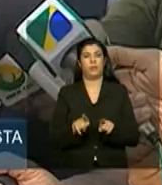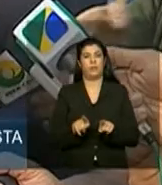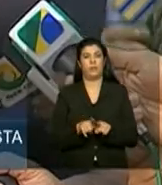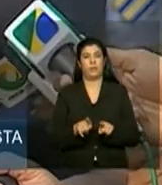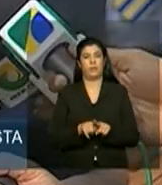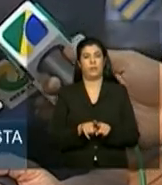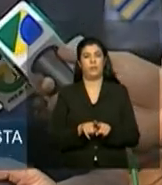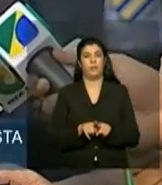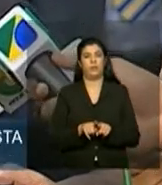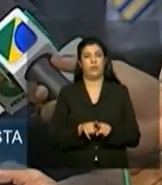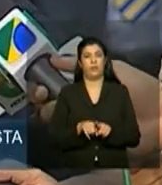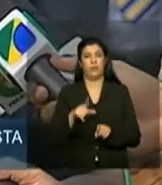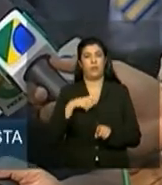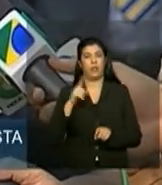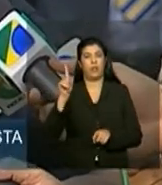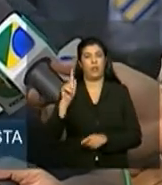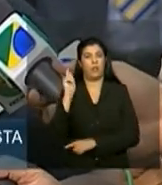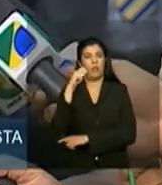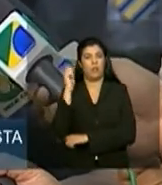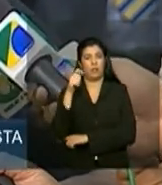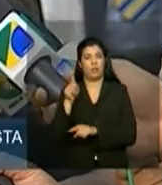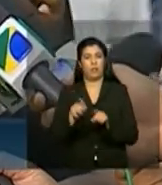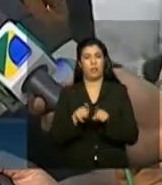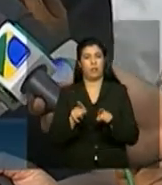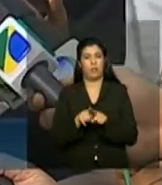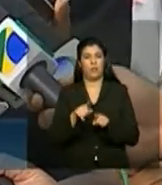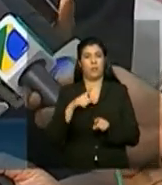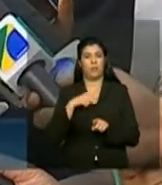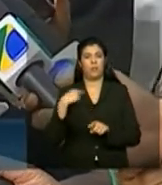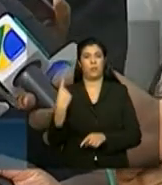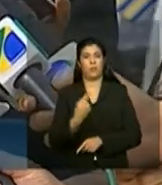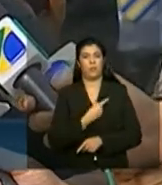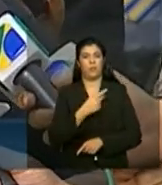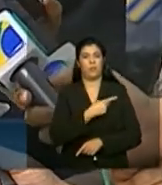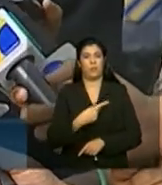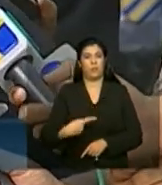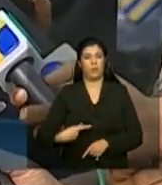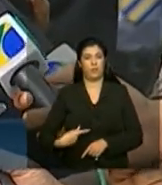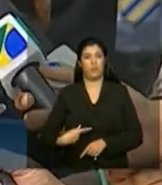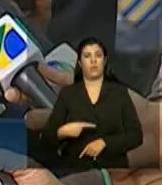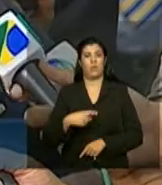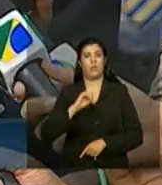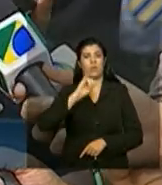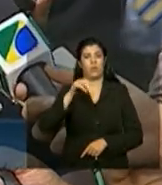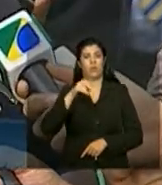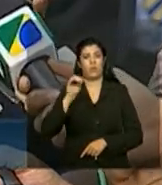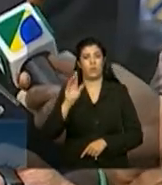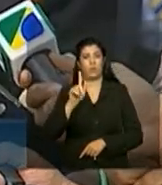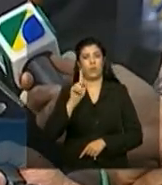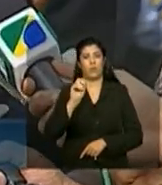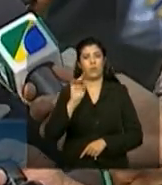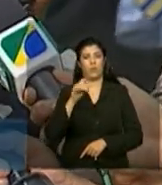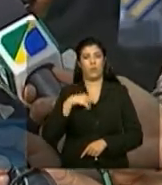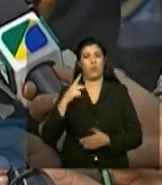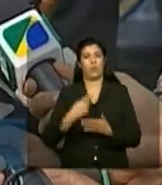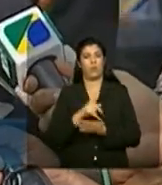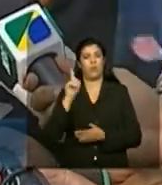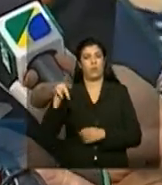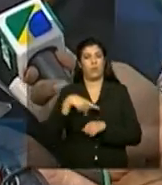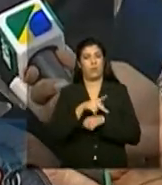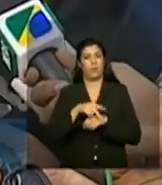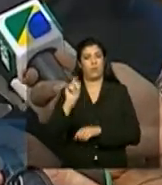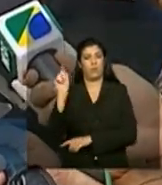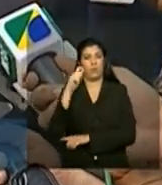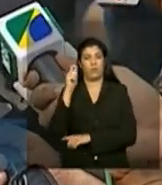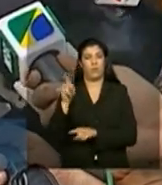na Argentina, porque a morte, né, do ex-presidente João Goulart ocorreu em território argentino. Então